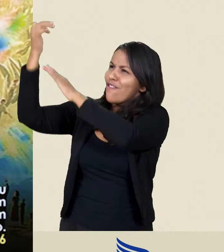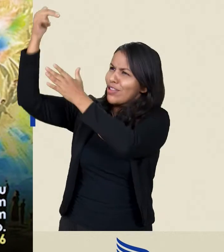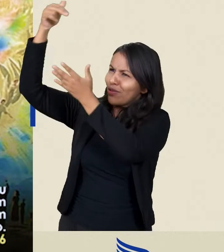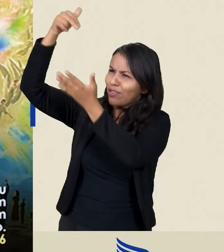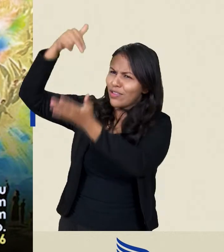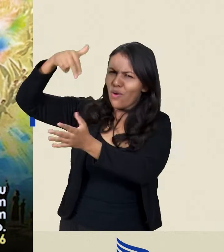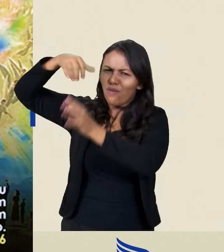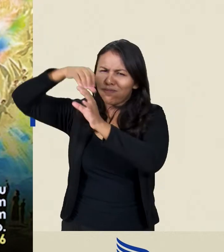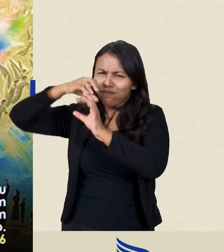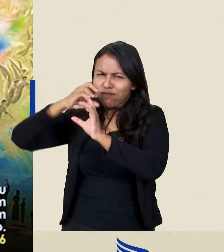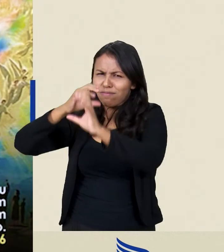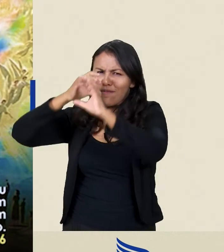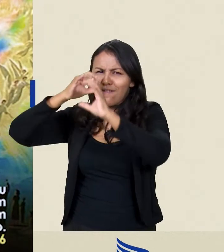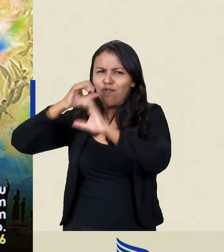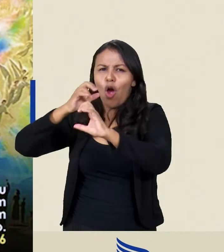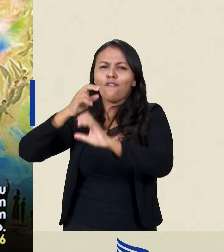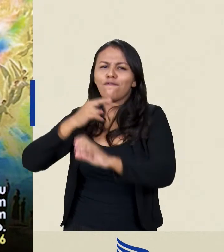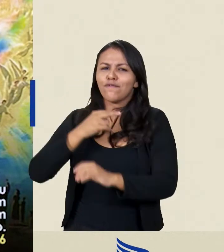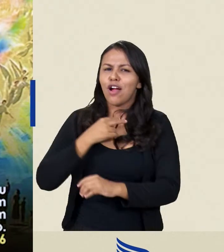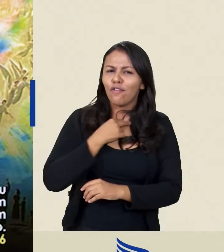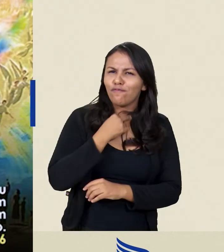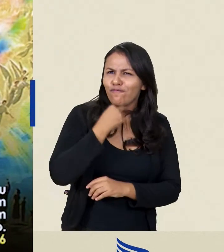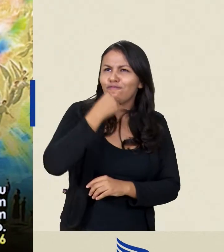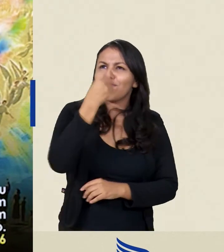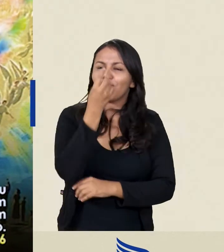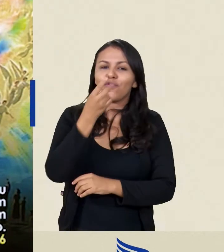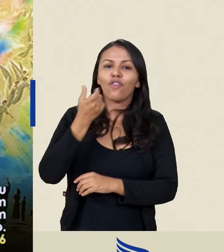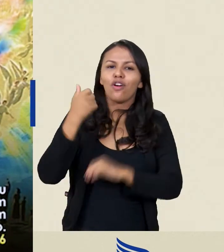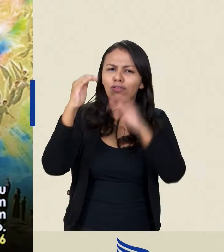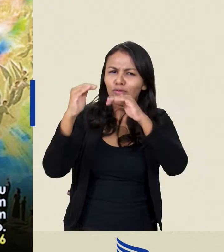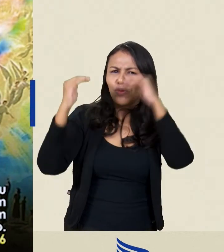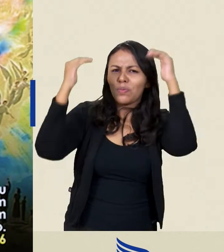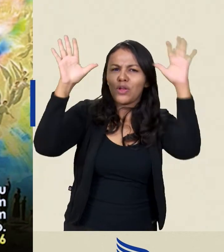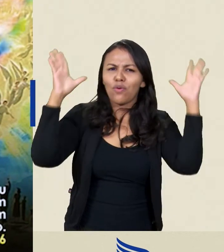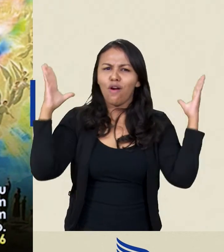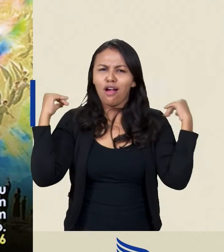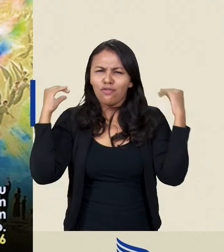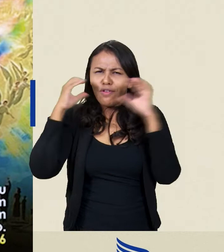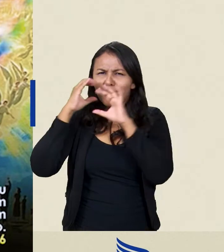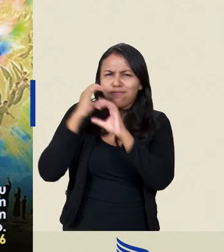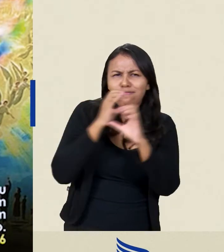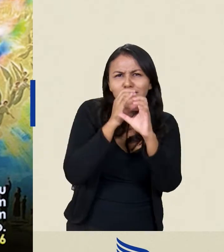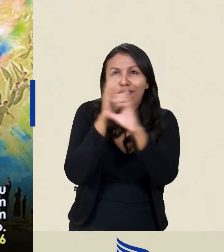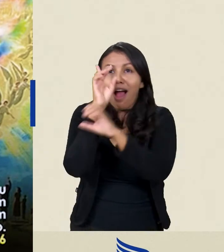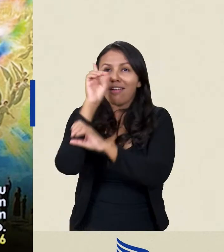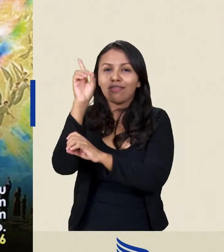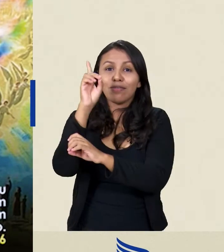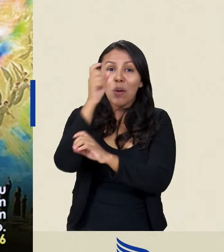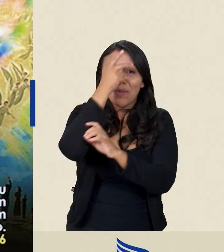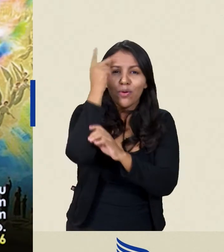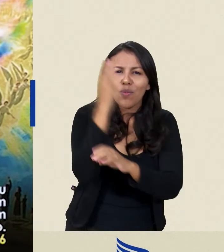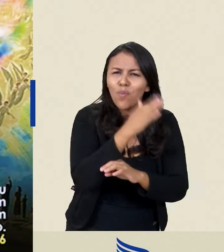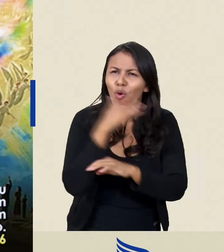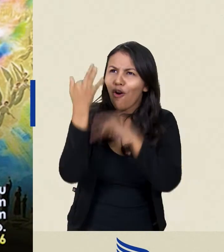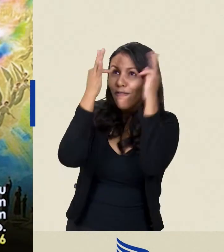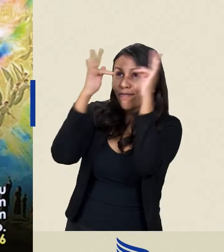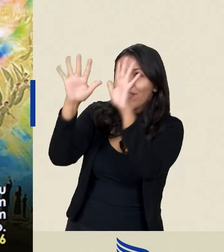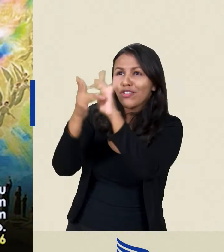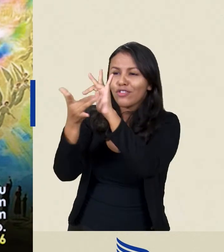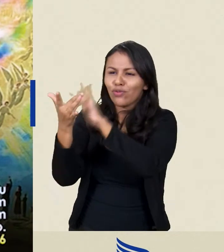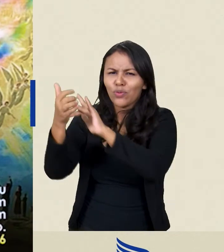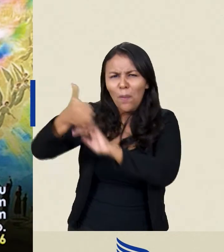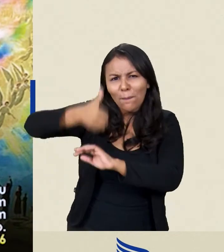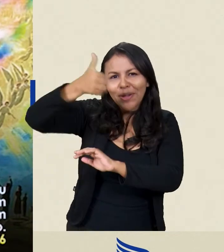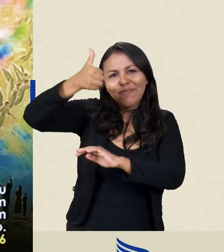alarido, e com voz de arcanjo, e com a trombeta de Deus, e os que morreram em Cristo ressuscitarão primeiro.